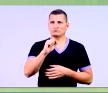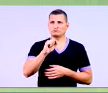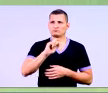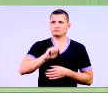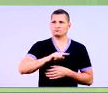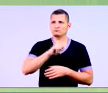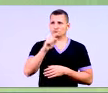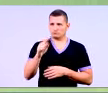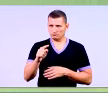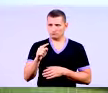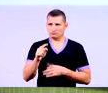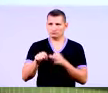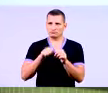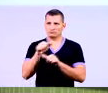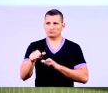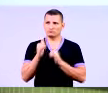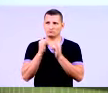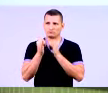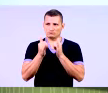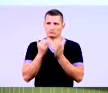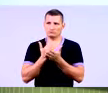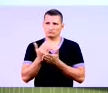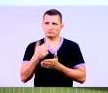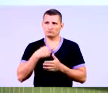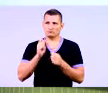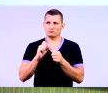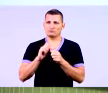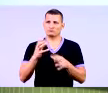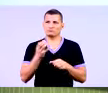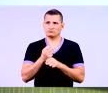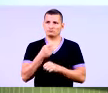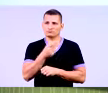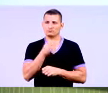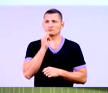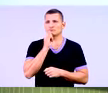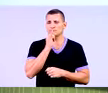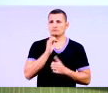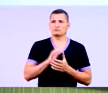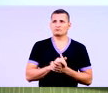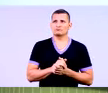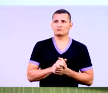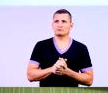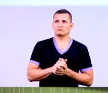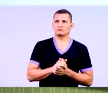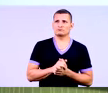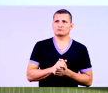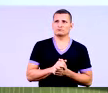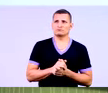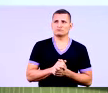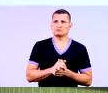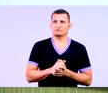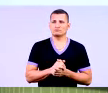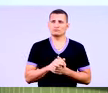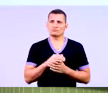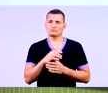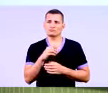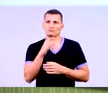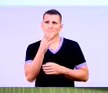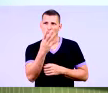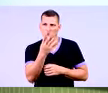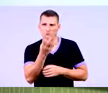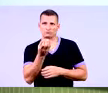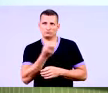tornar a informação a partir do momento que eu faça o cálculo com eles então um exemplo é pegue os quatro números